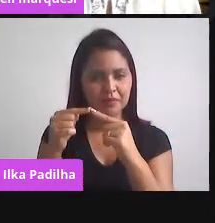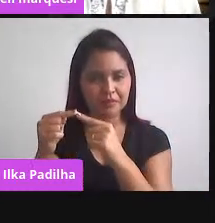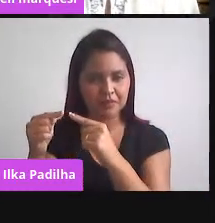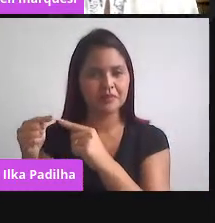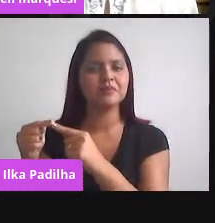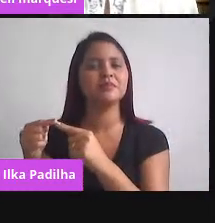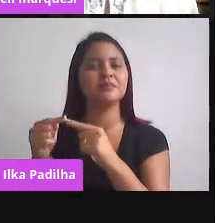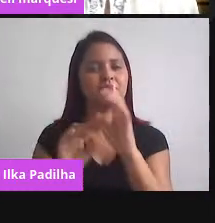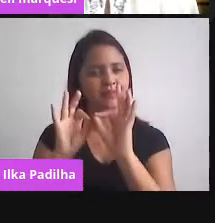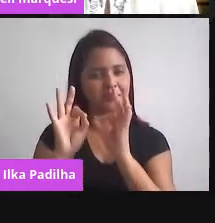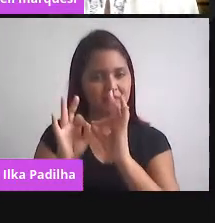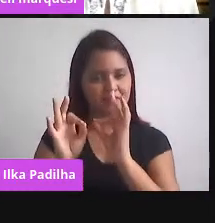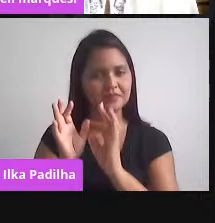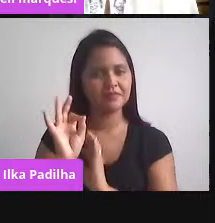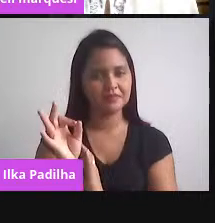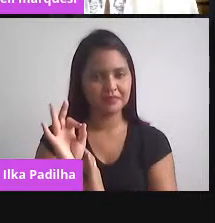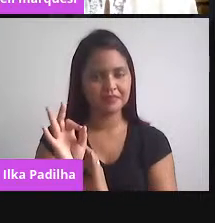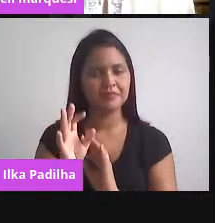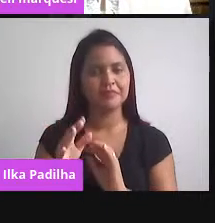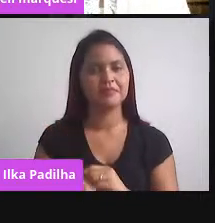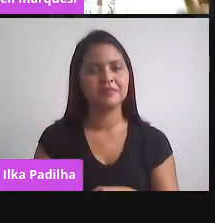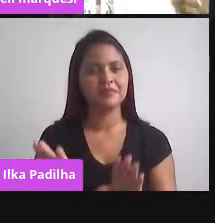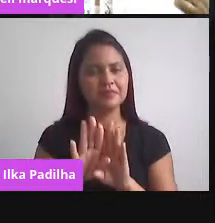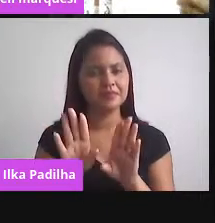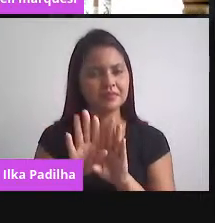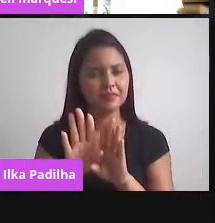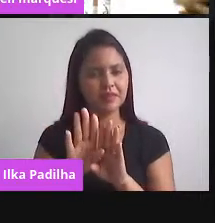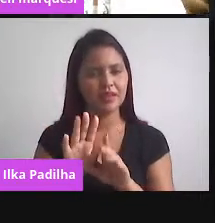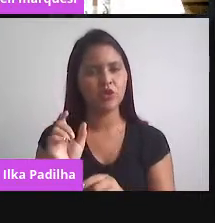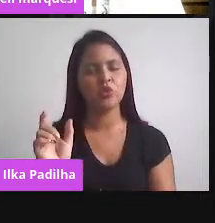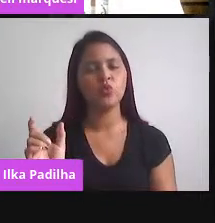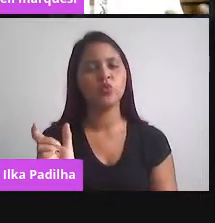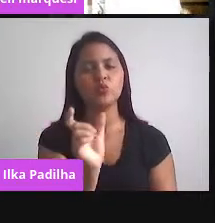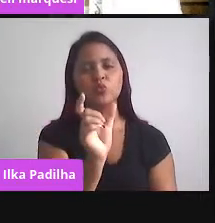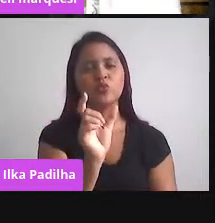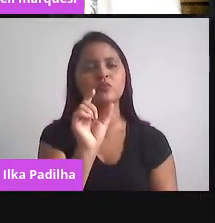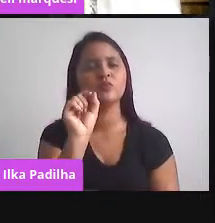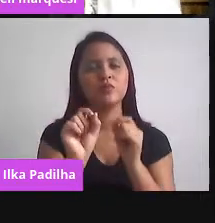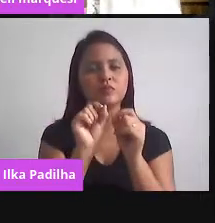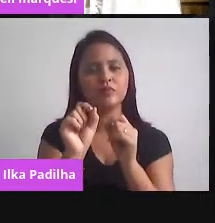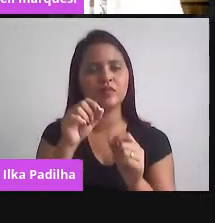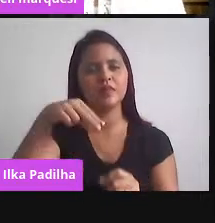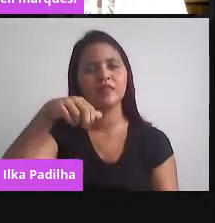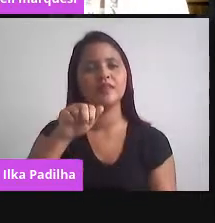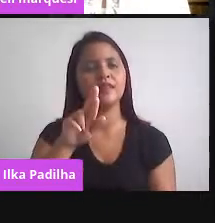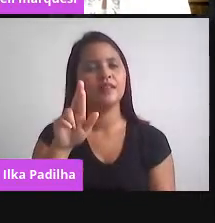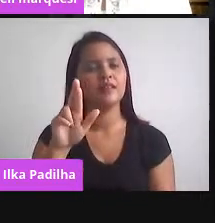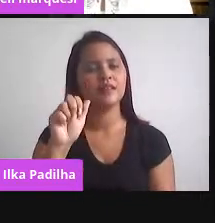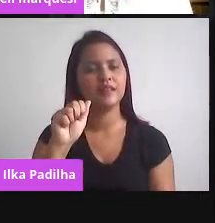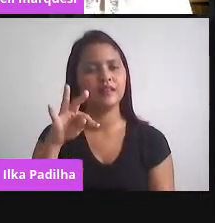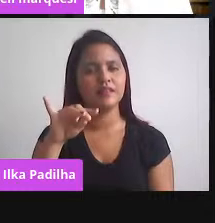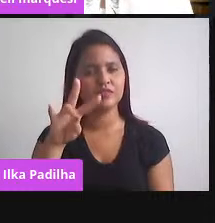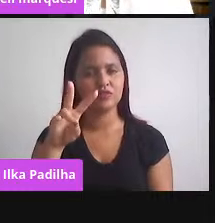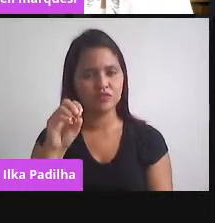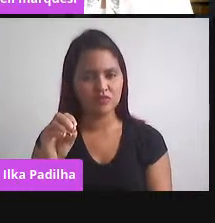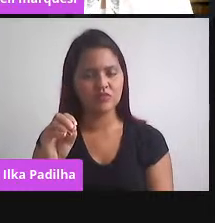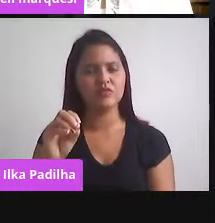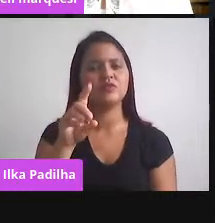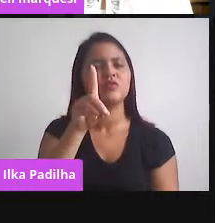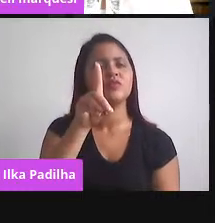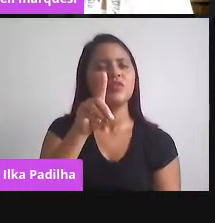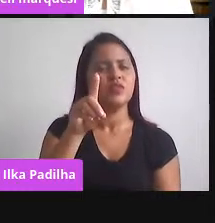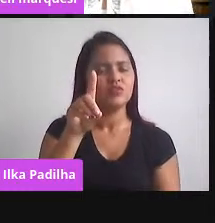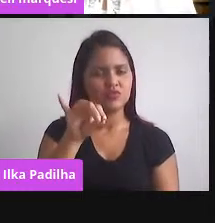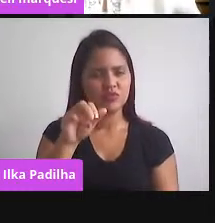né? E elas são denominadas de narrativa, argumentativa, explicativa, dialogal e descritiva. E